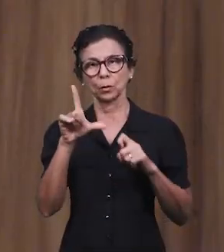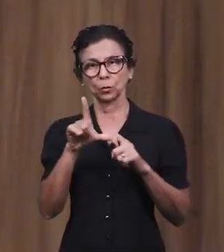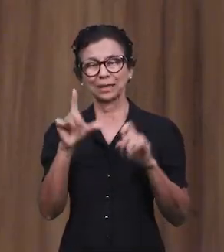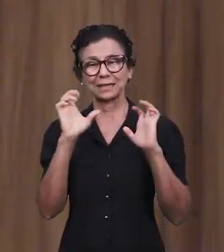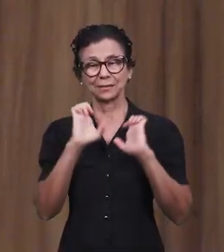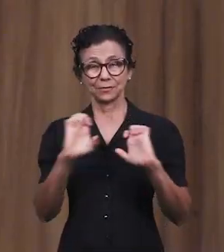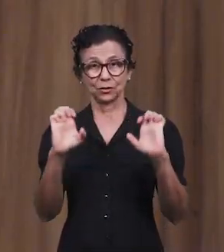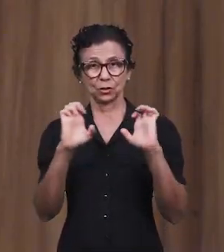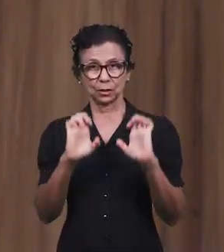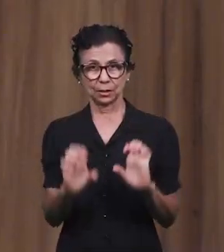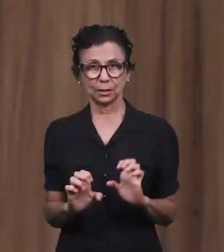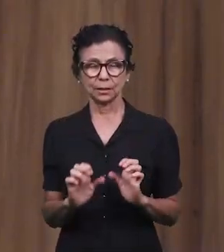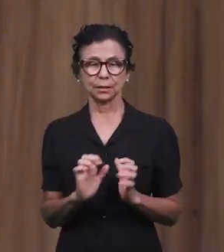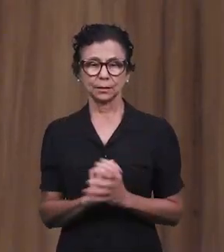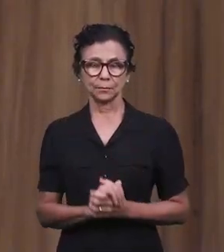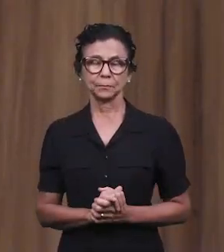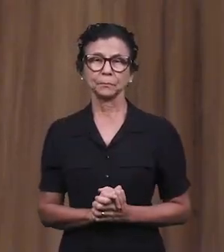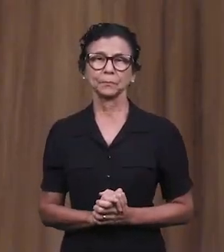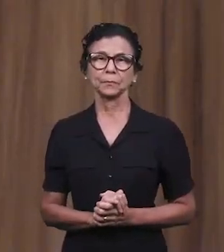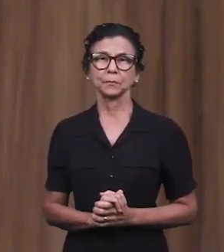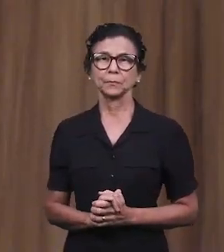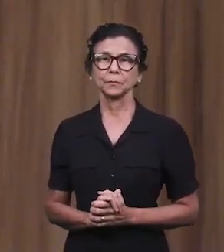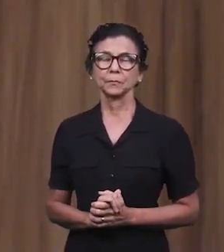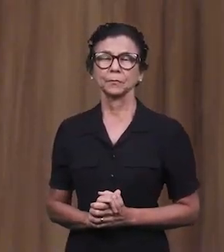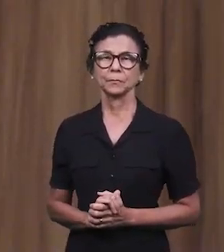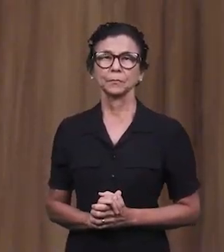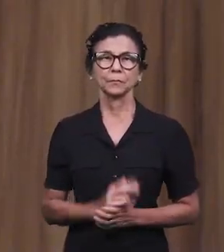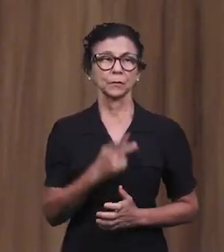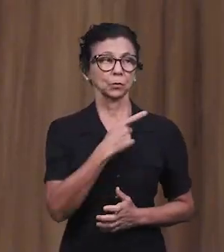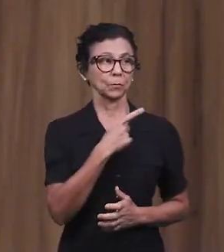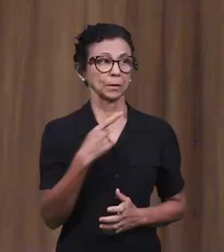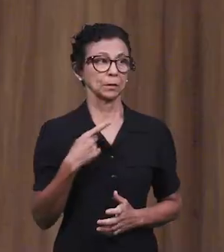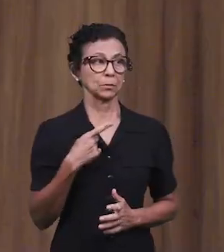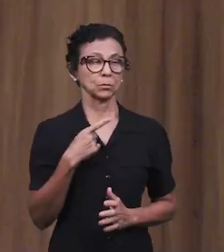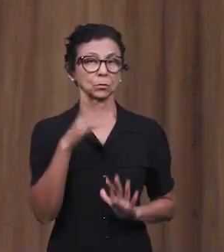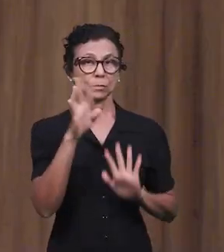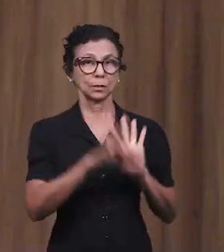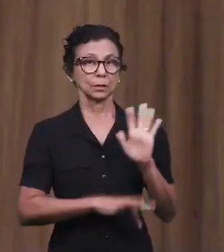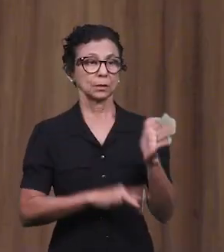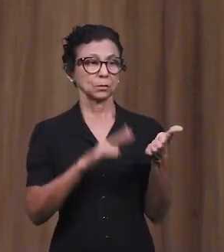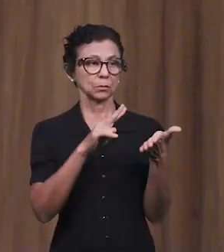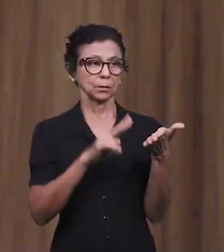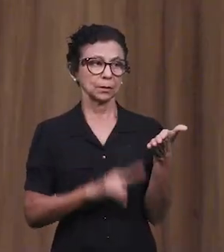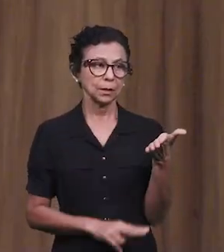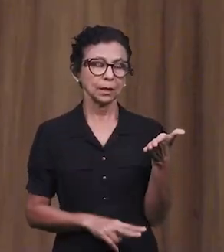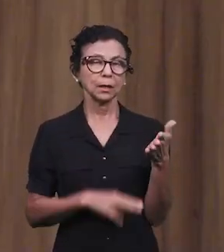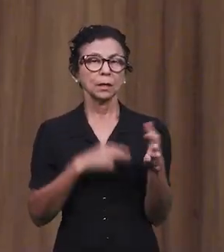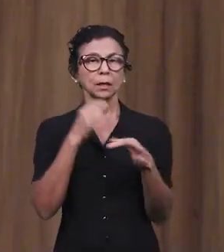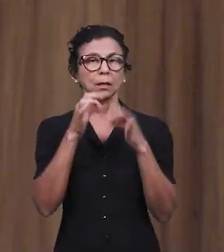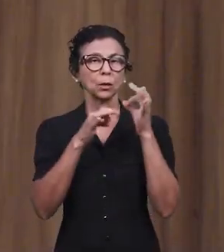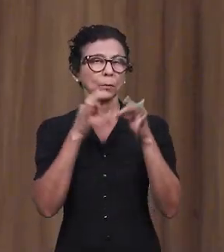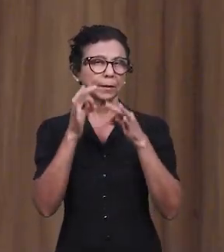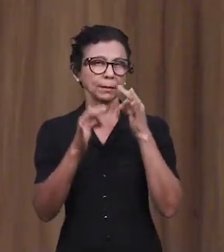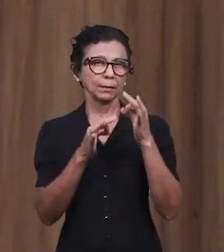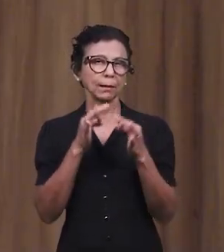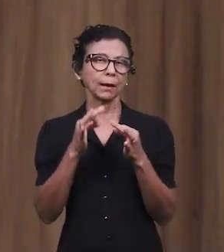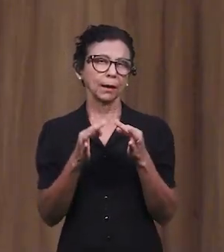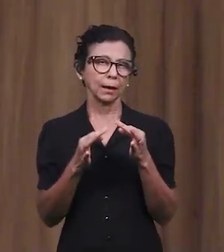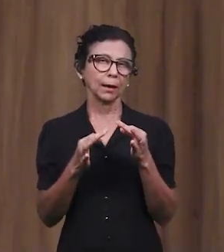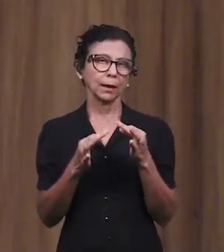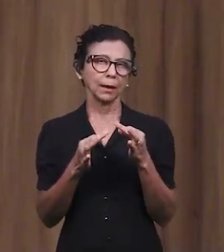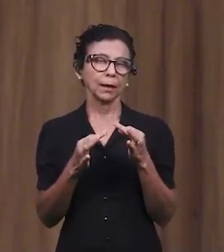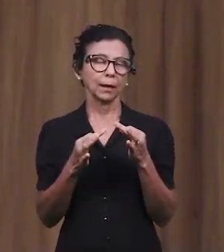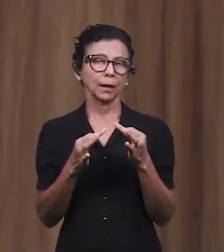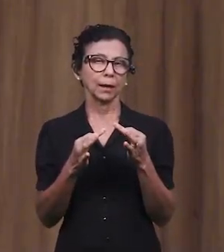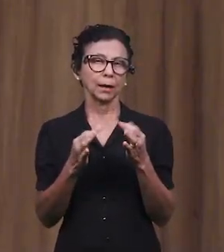Lucas também, ele comenta, o pastor Ranieri, ele vai ler o texto e comentar conosco um pouquinho